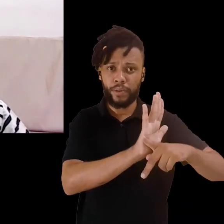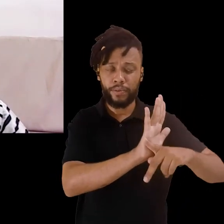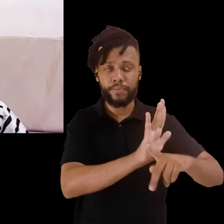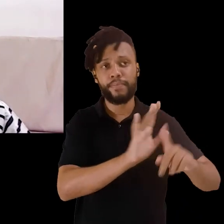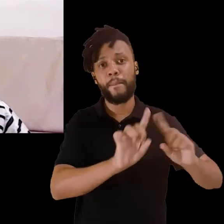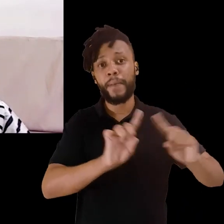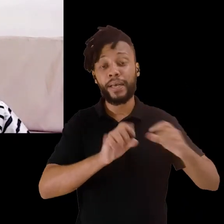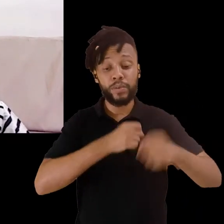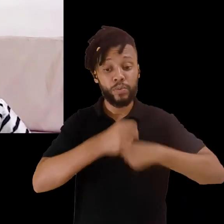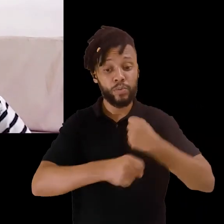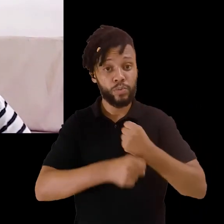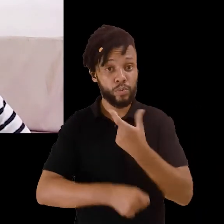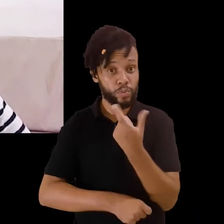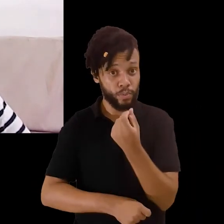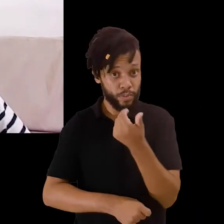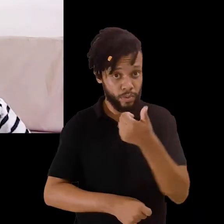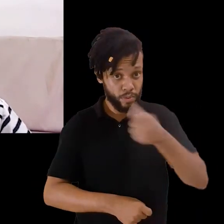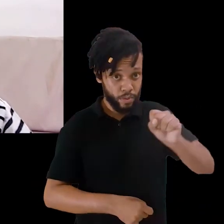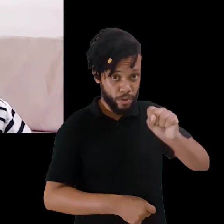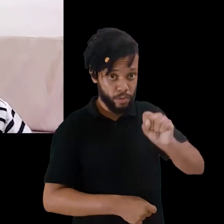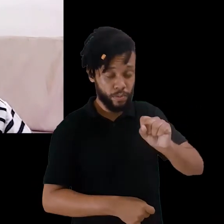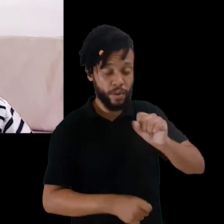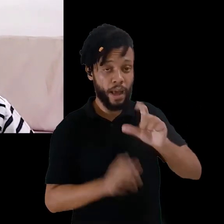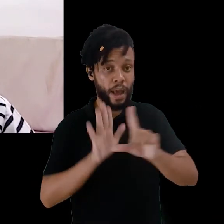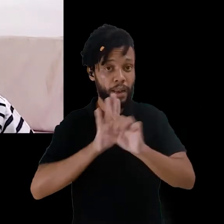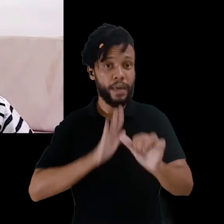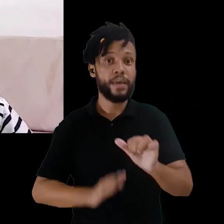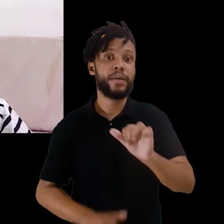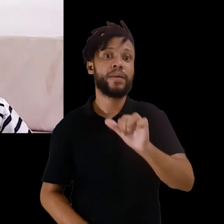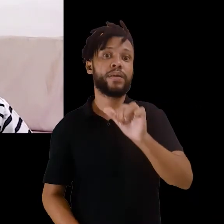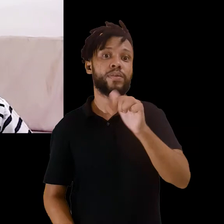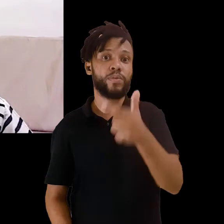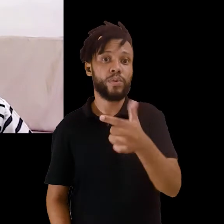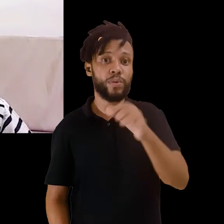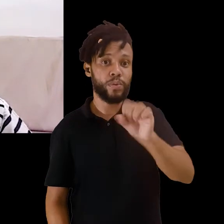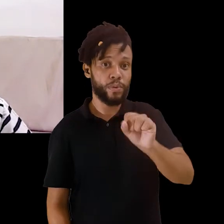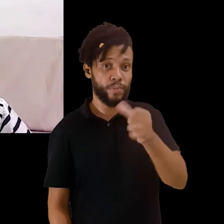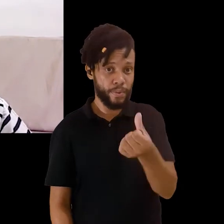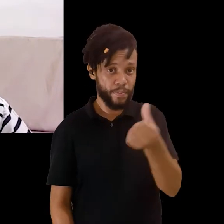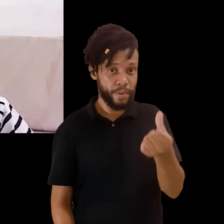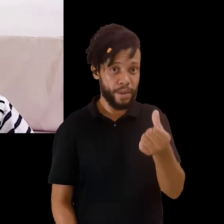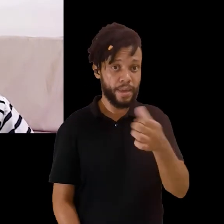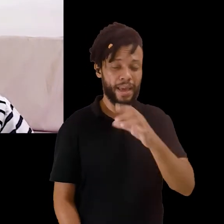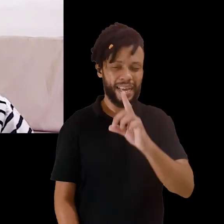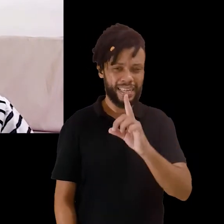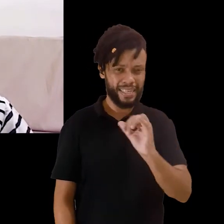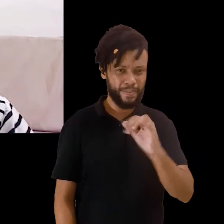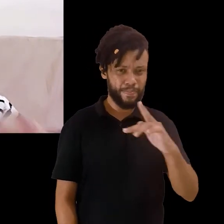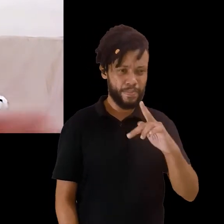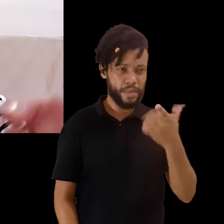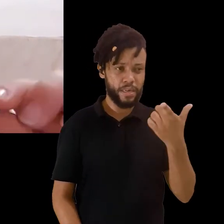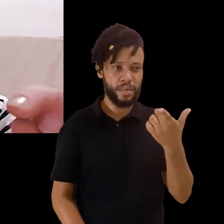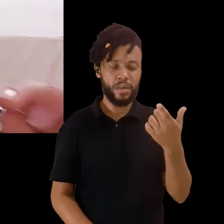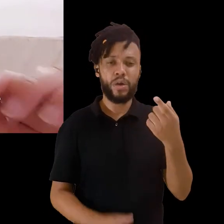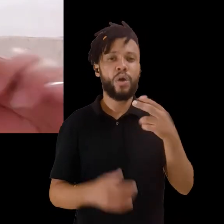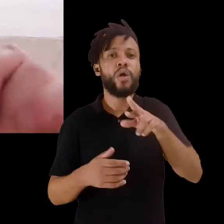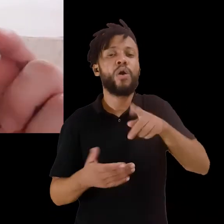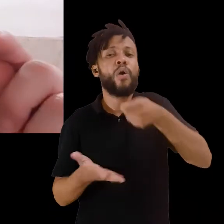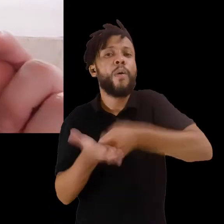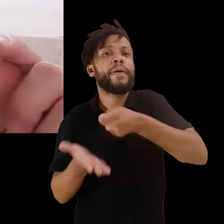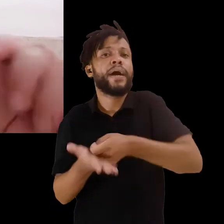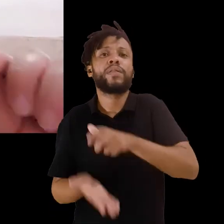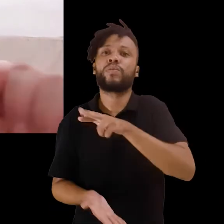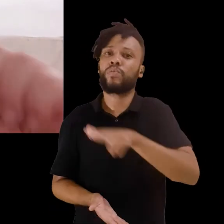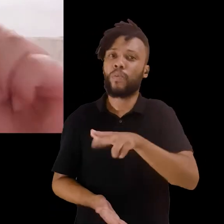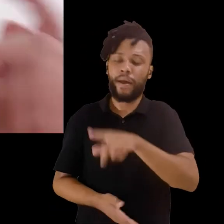Mas em 2018, com a Lei 8266, a DIP deixou de ser obrigatória. E ali no espaço onde você